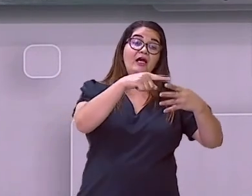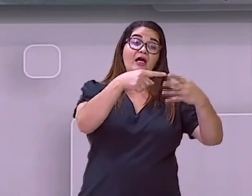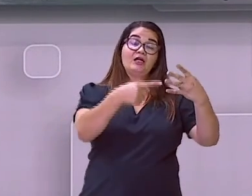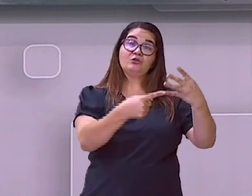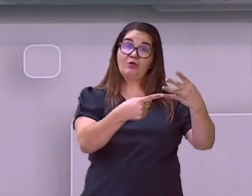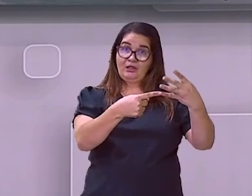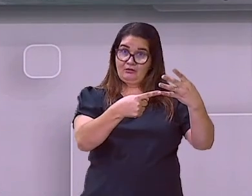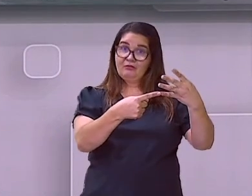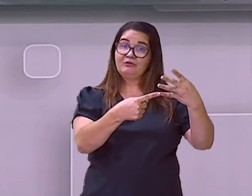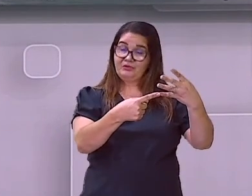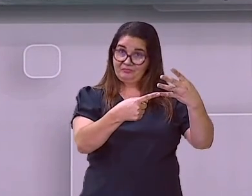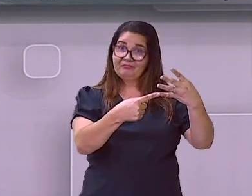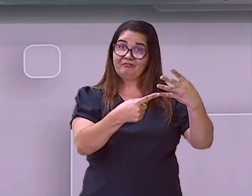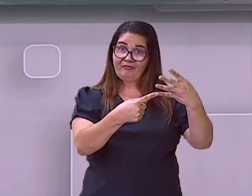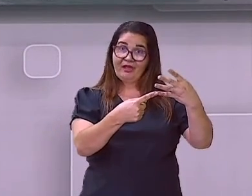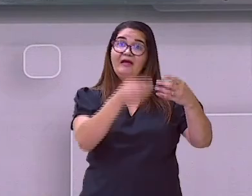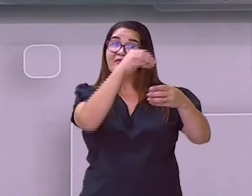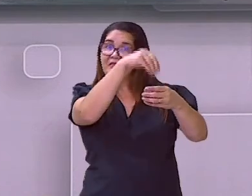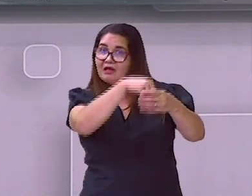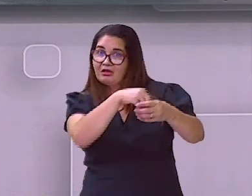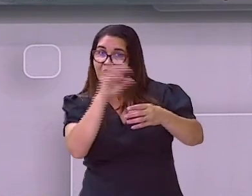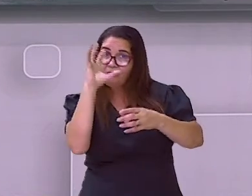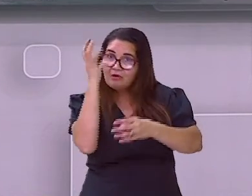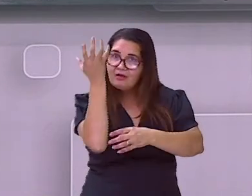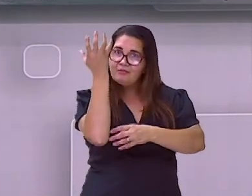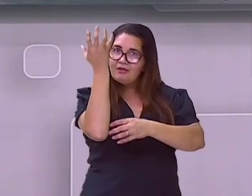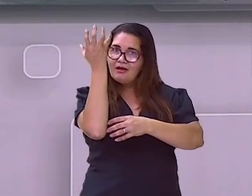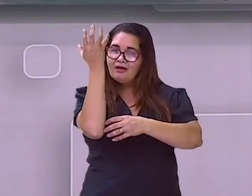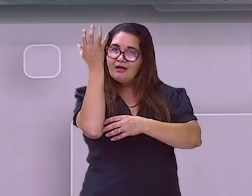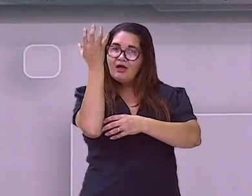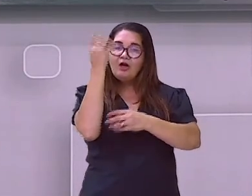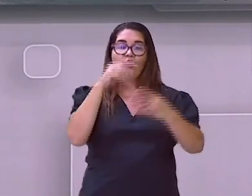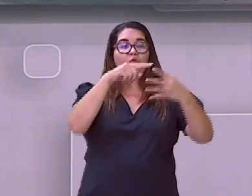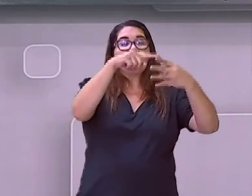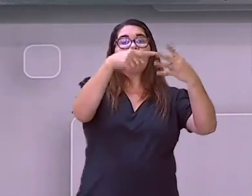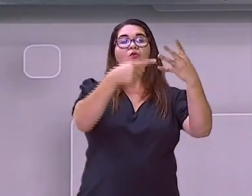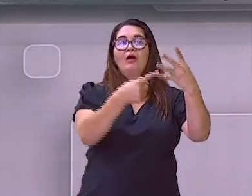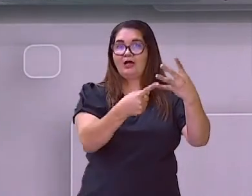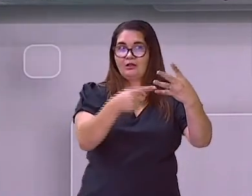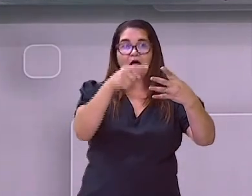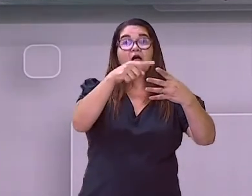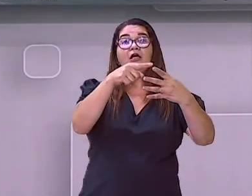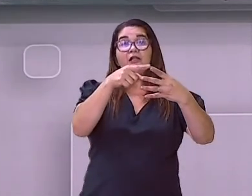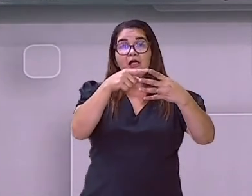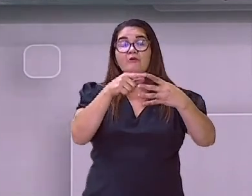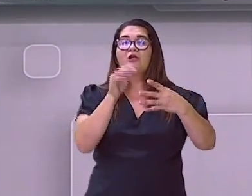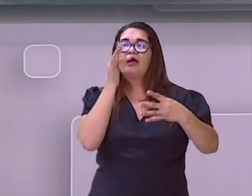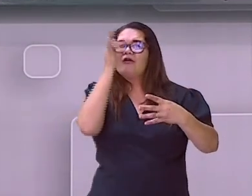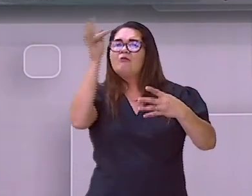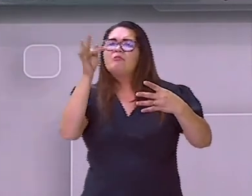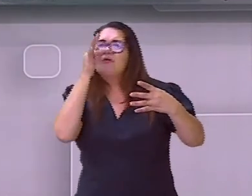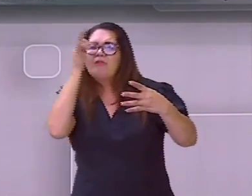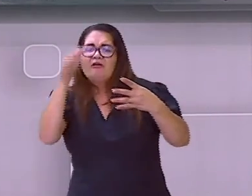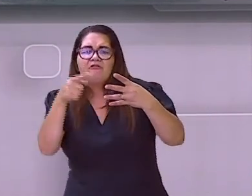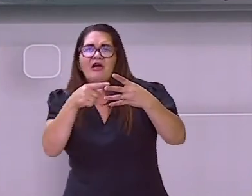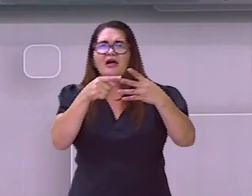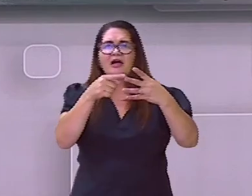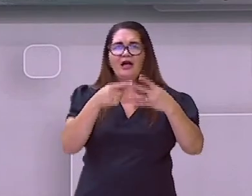É interessante a gente observar isso. Nós temos primavera,